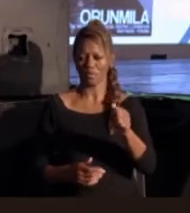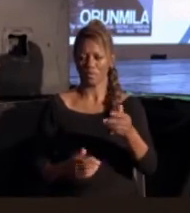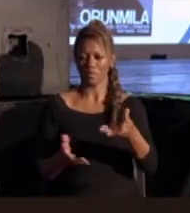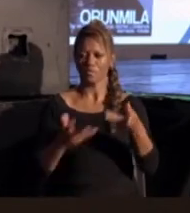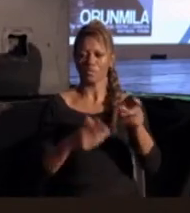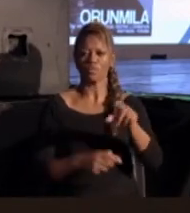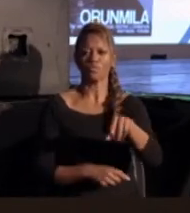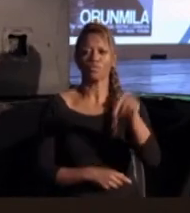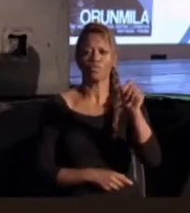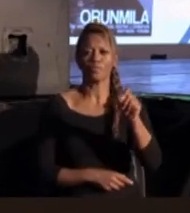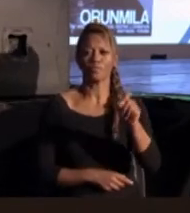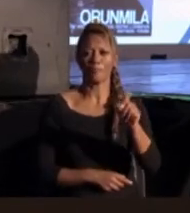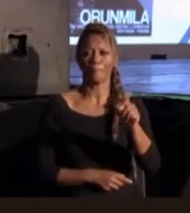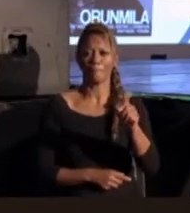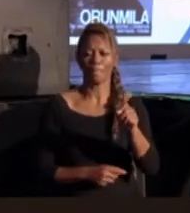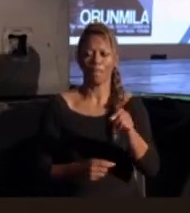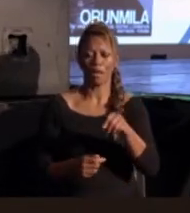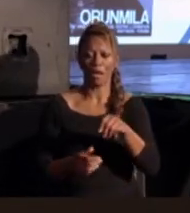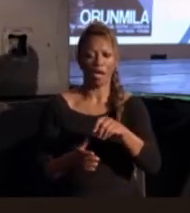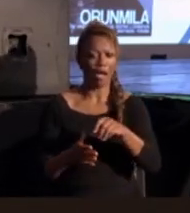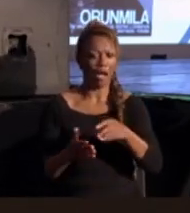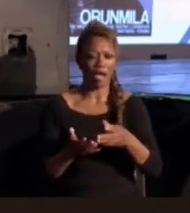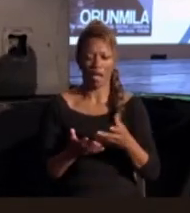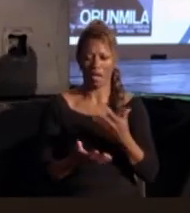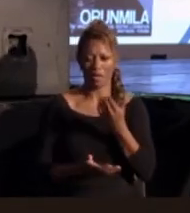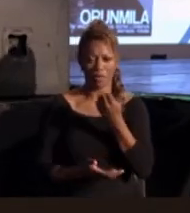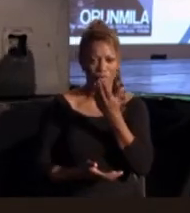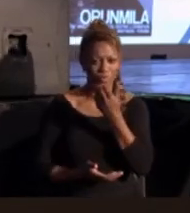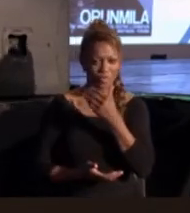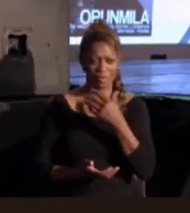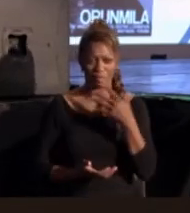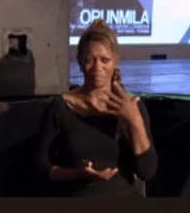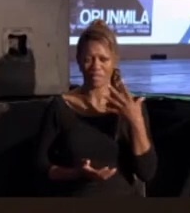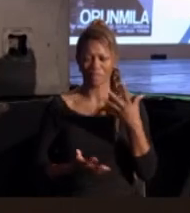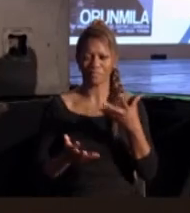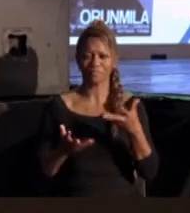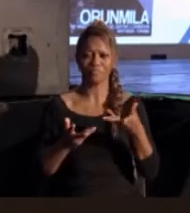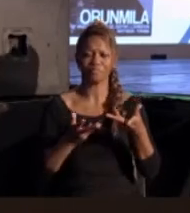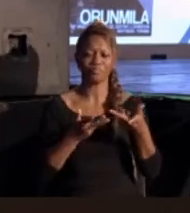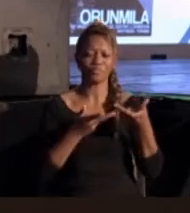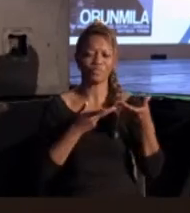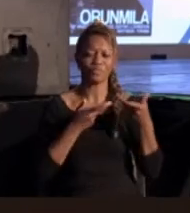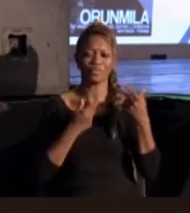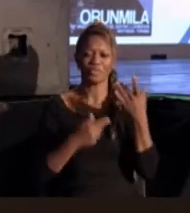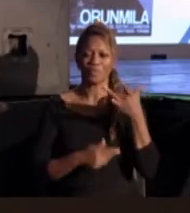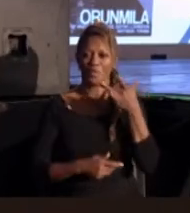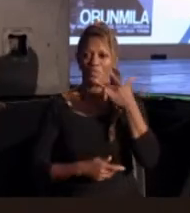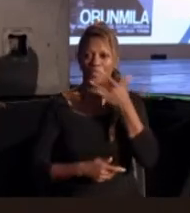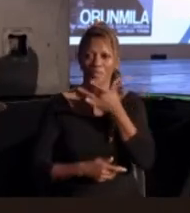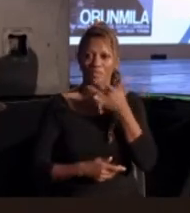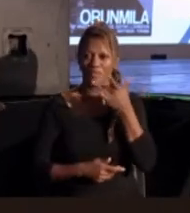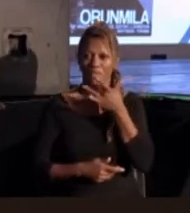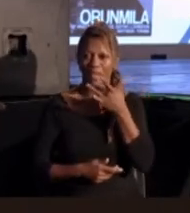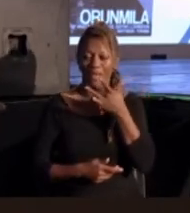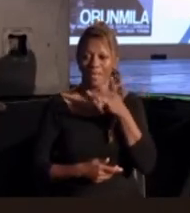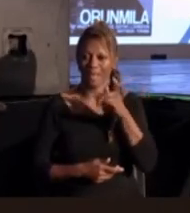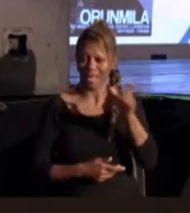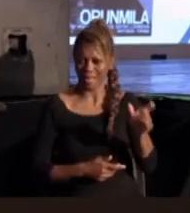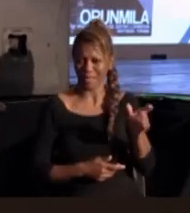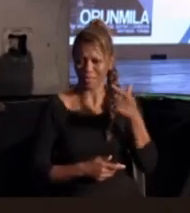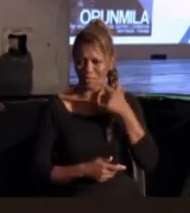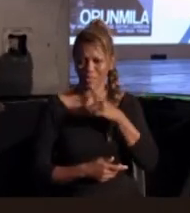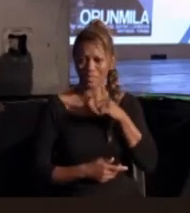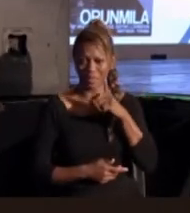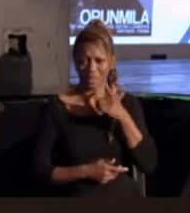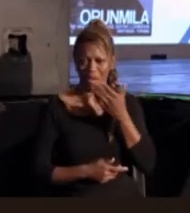fazer o prato mais saboroso, para preparar um alimento que seria incrível. E ele faz